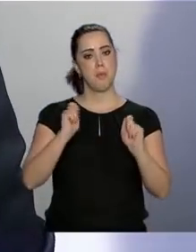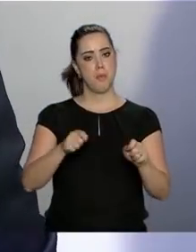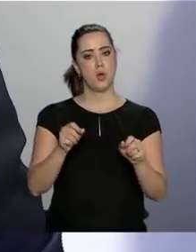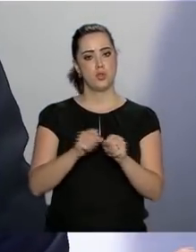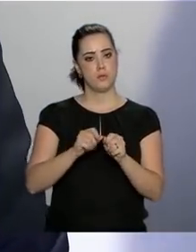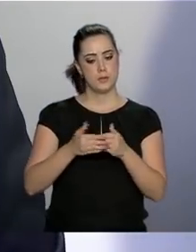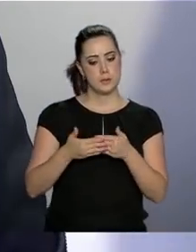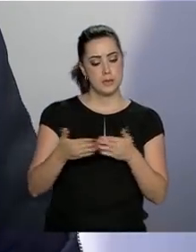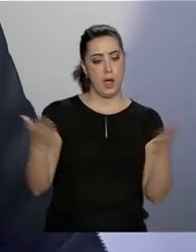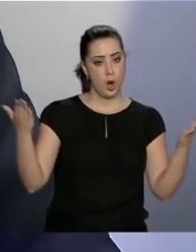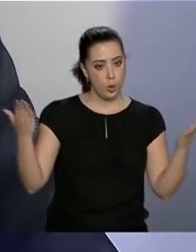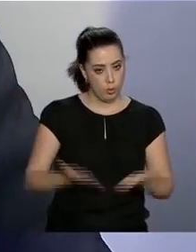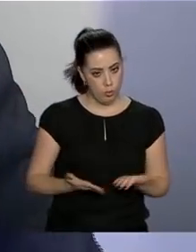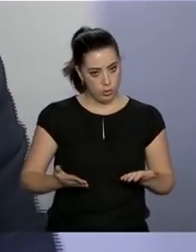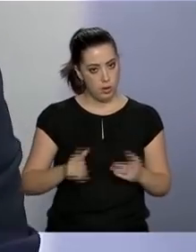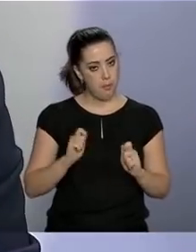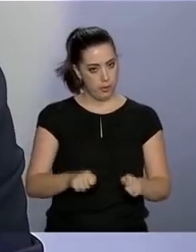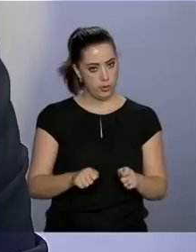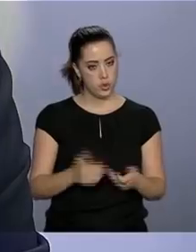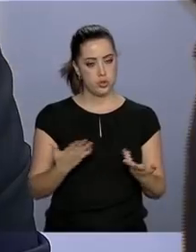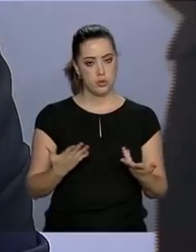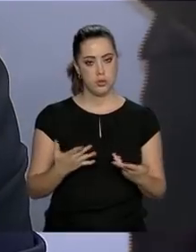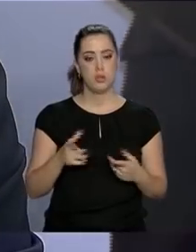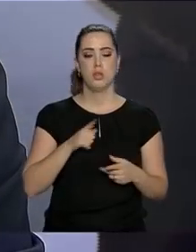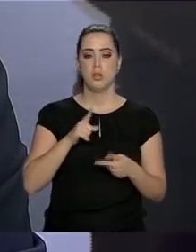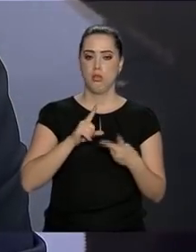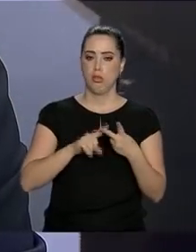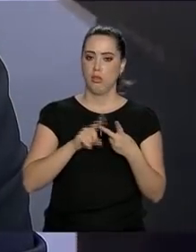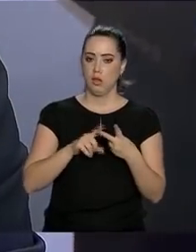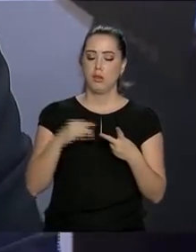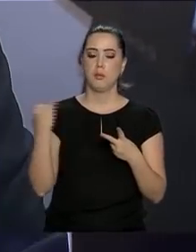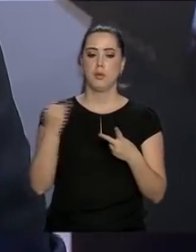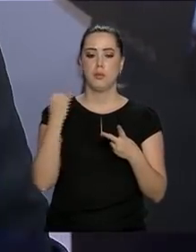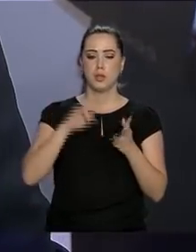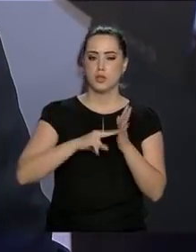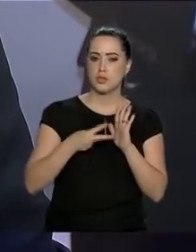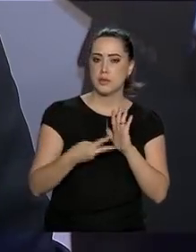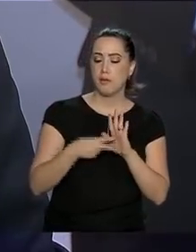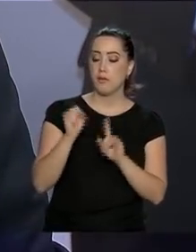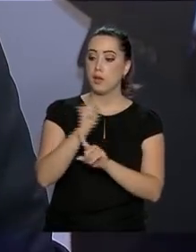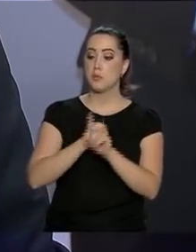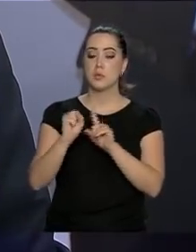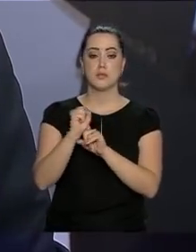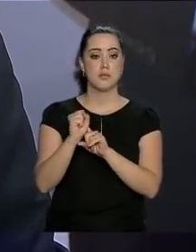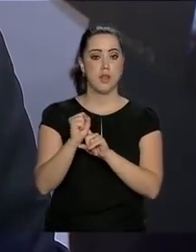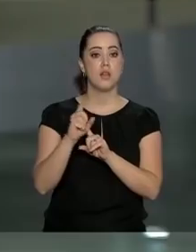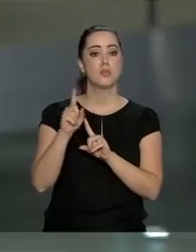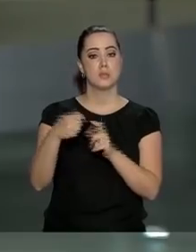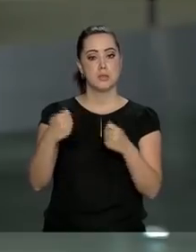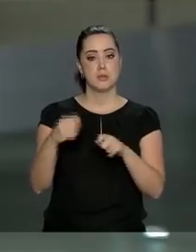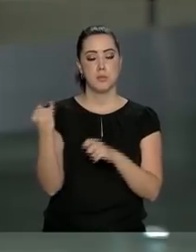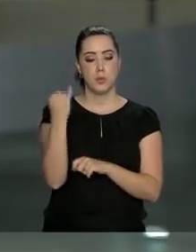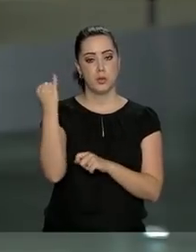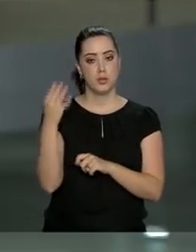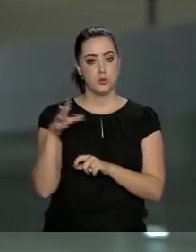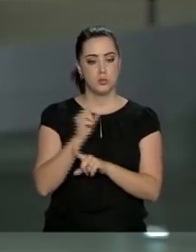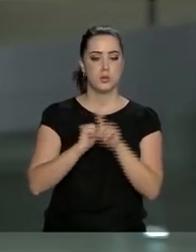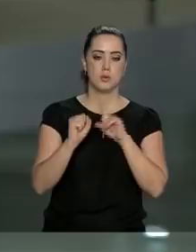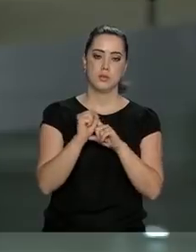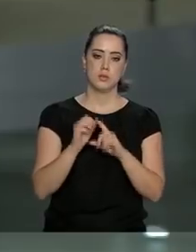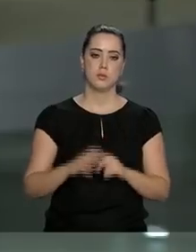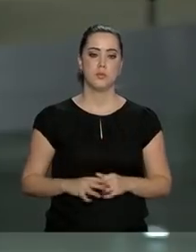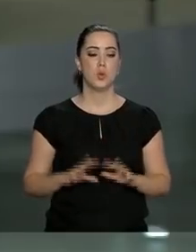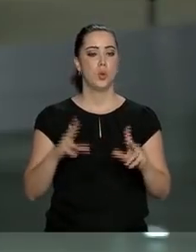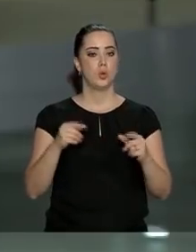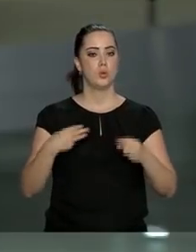seja feito agora e que tenha significação para toda a sociedade brasileira. Todos